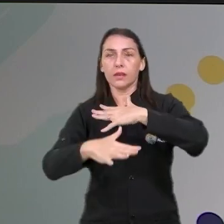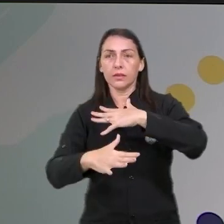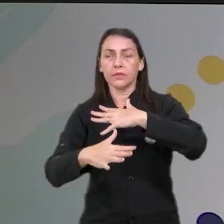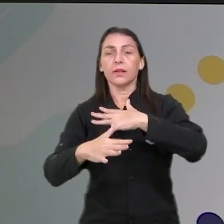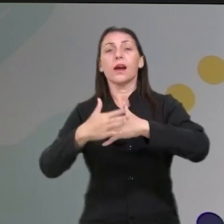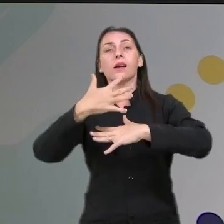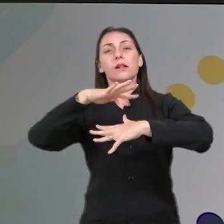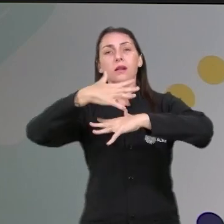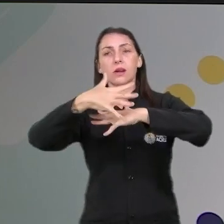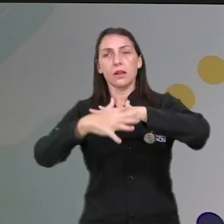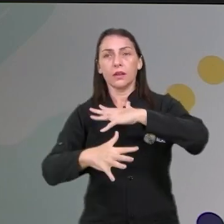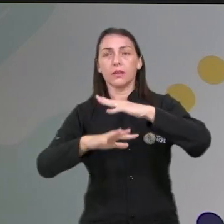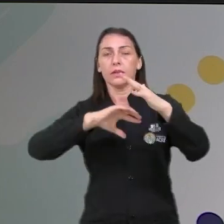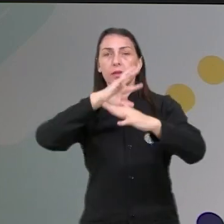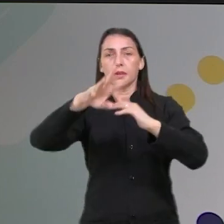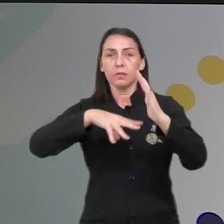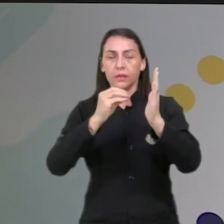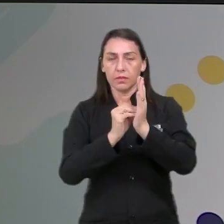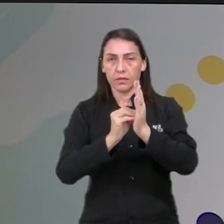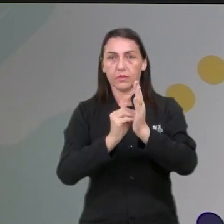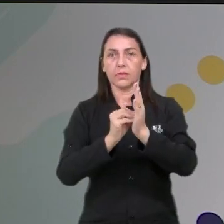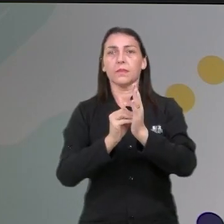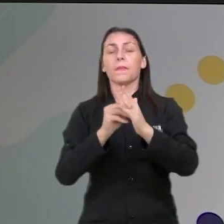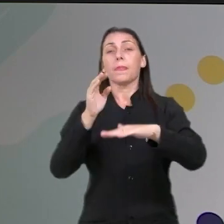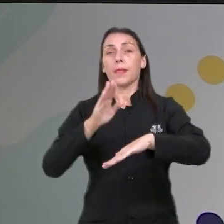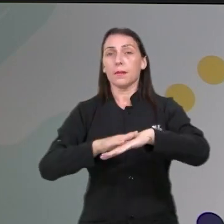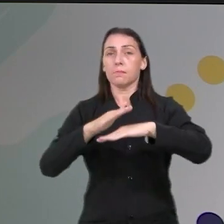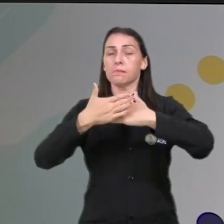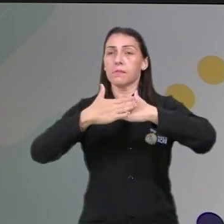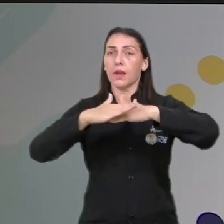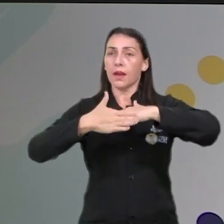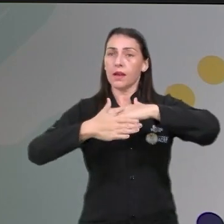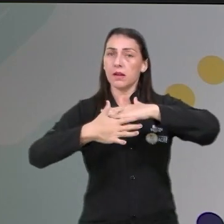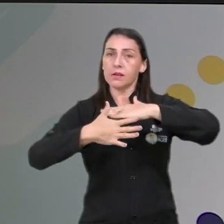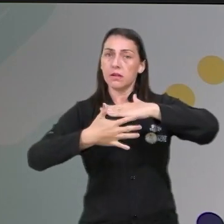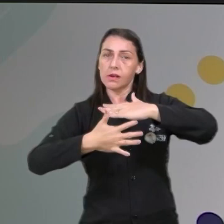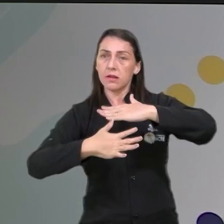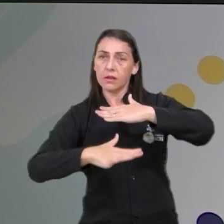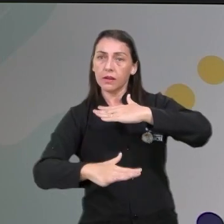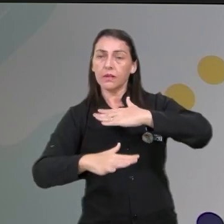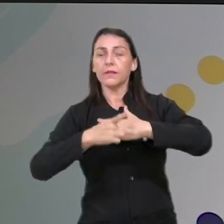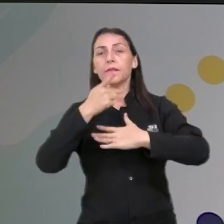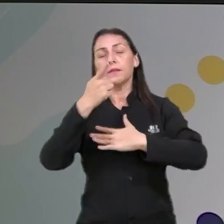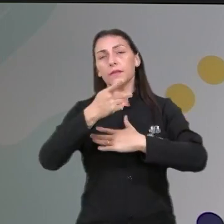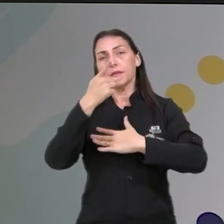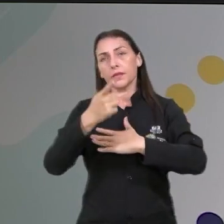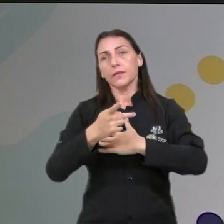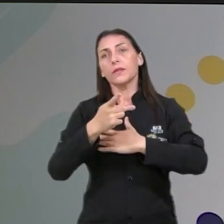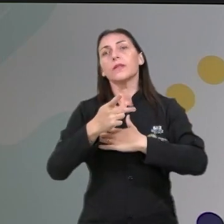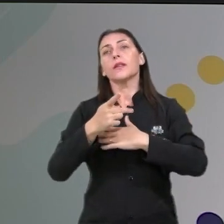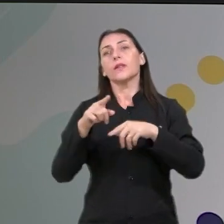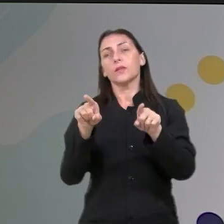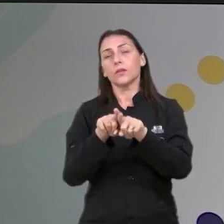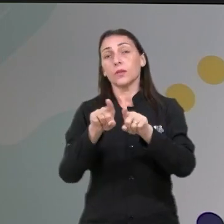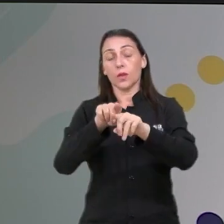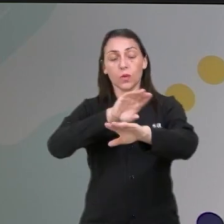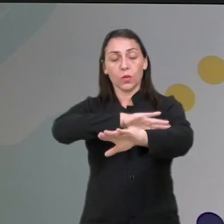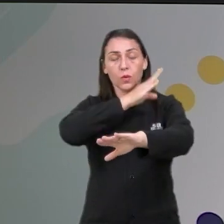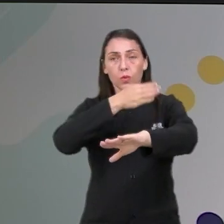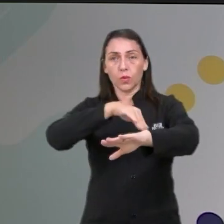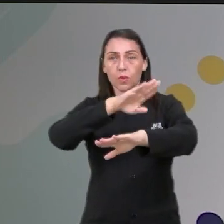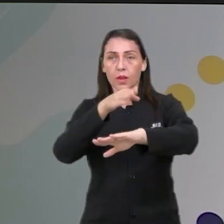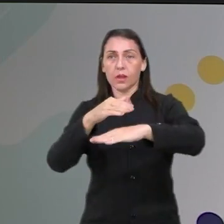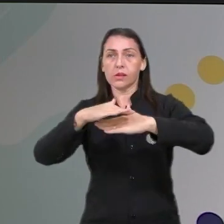da depressão amazônica, que são as áreas mais rebaixadas aí, quando se fala na questão altimétrica, né, do relevo, a